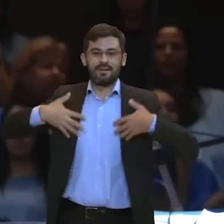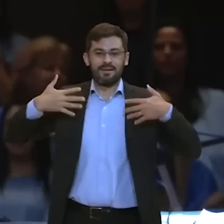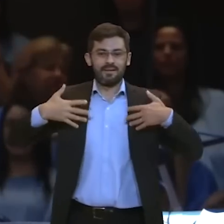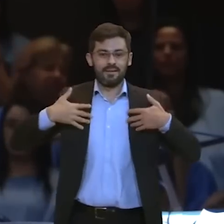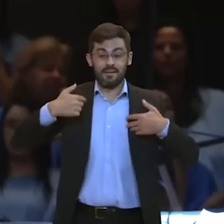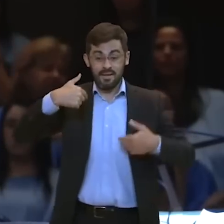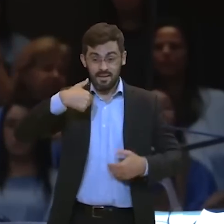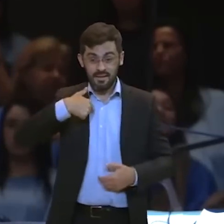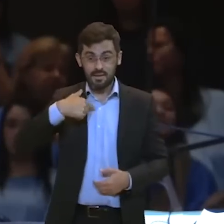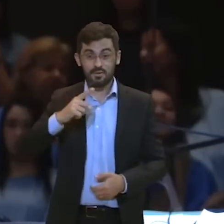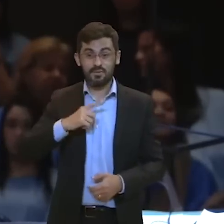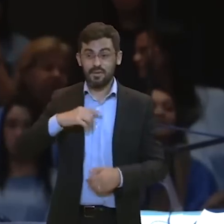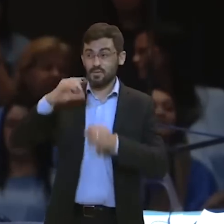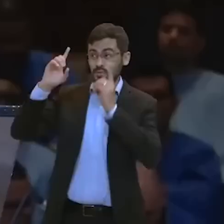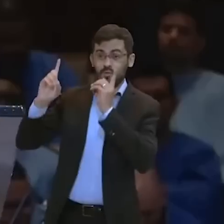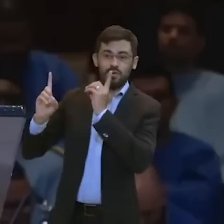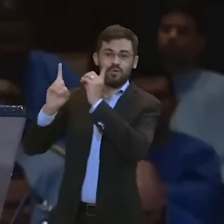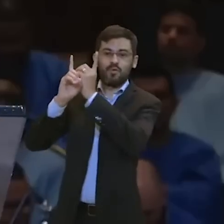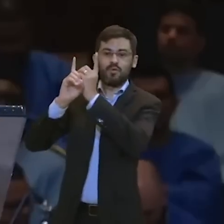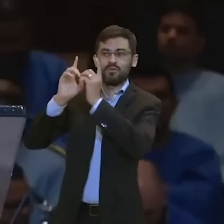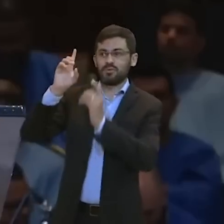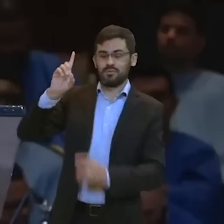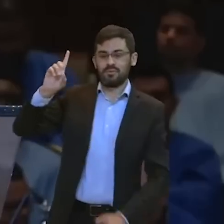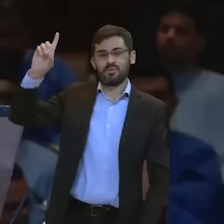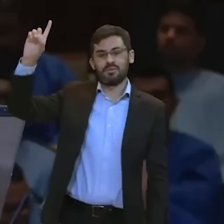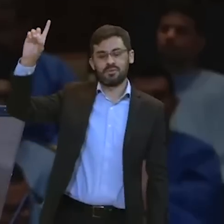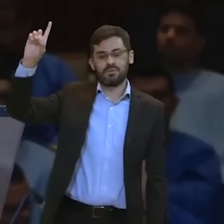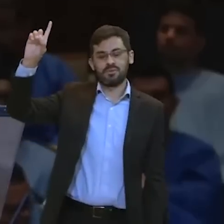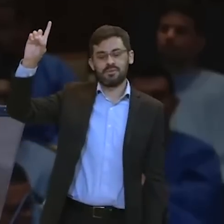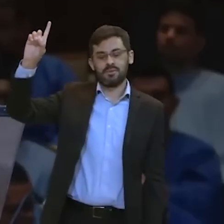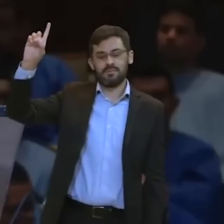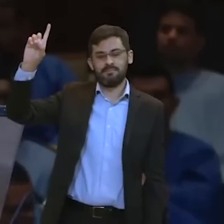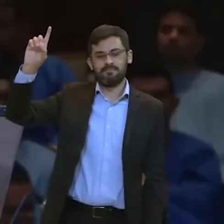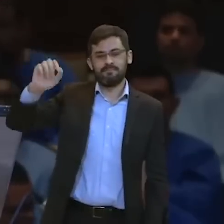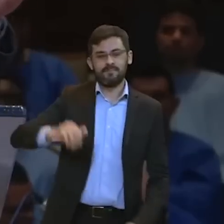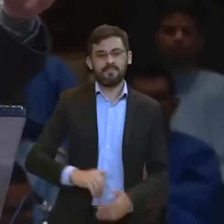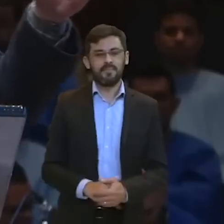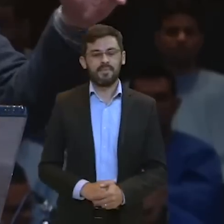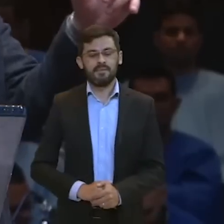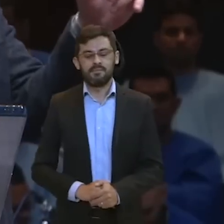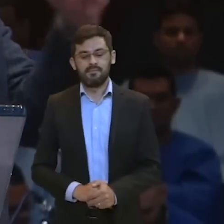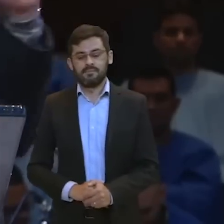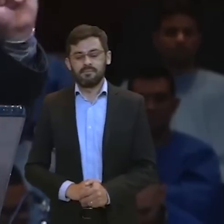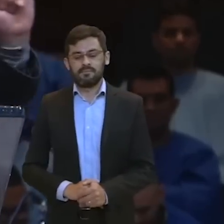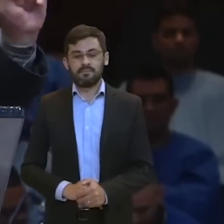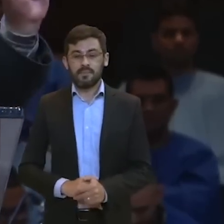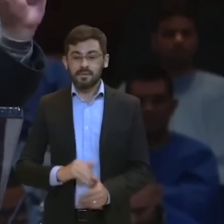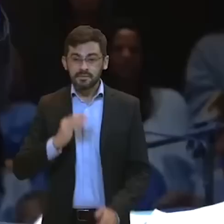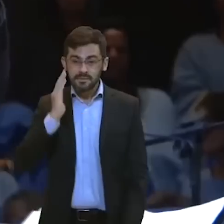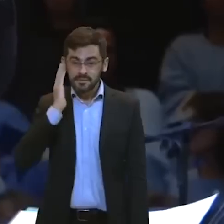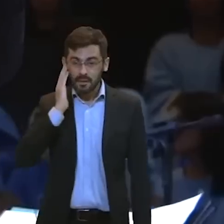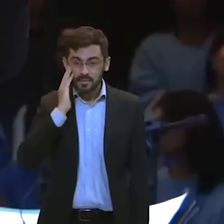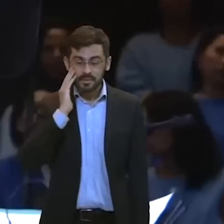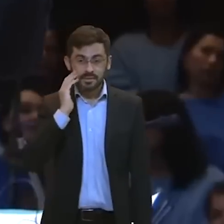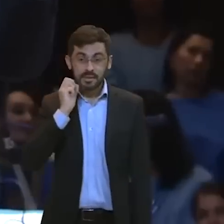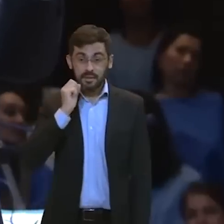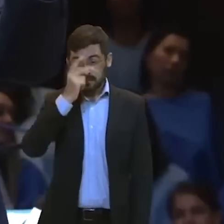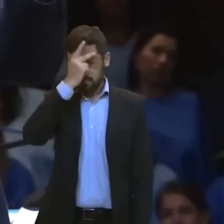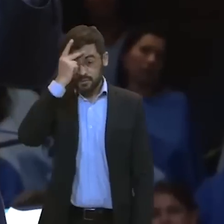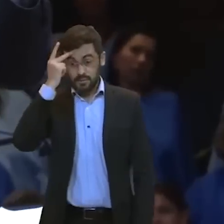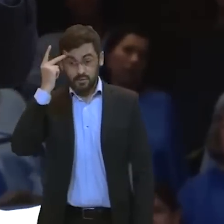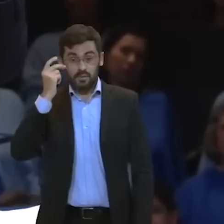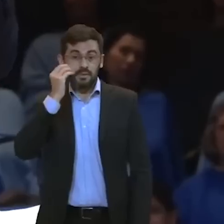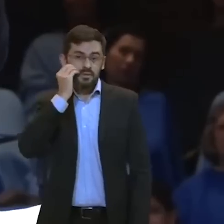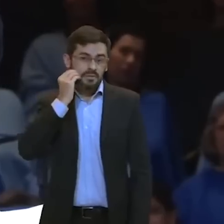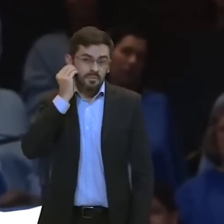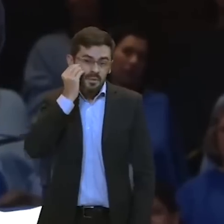Eu marquei um encontro com Deus. Sabe, quem vive um